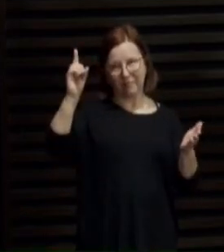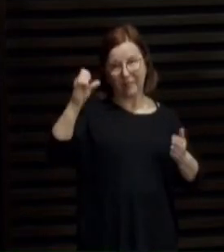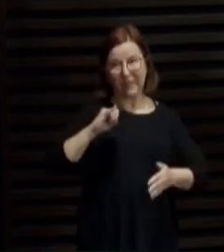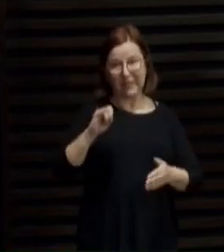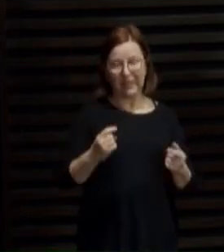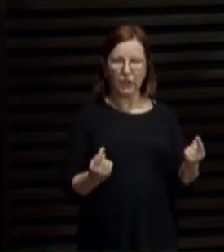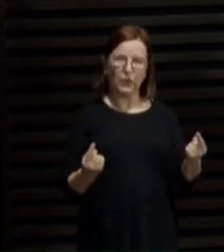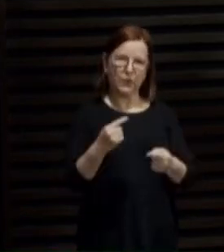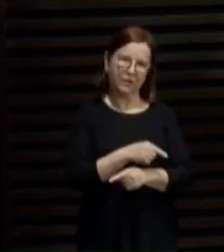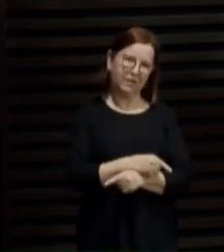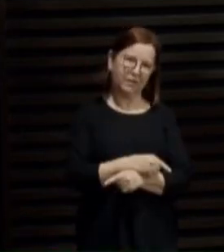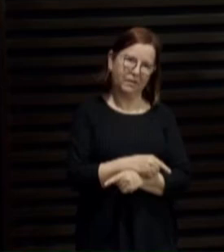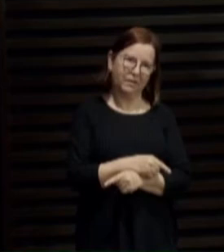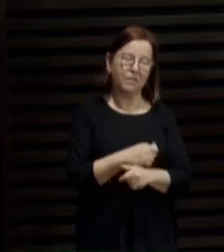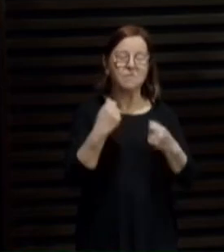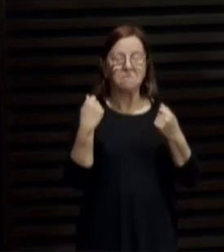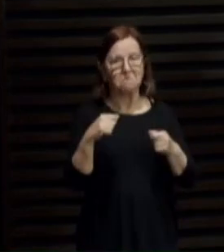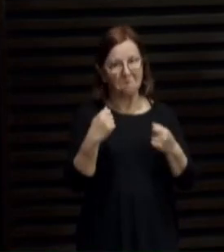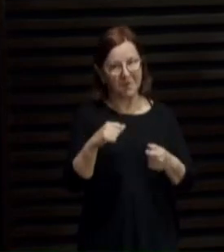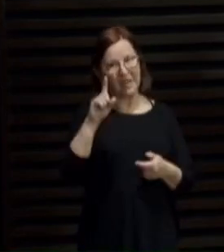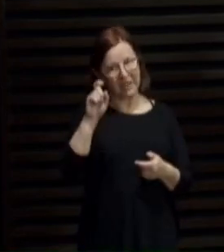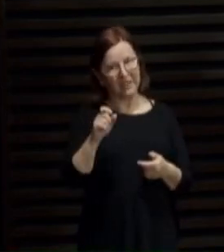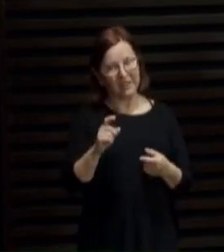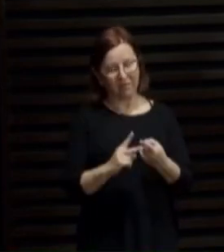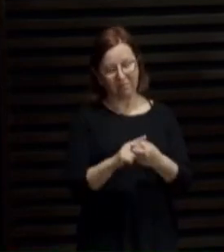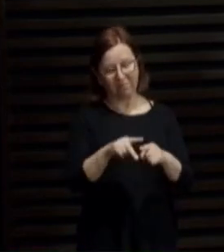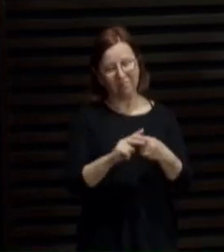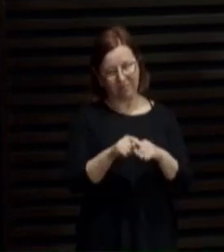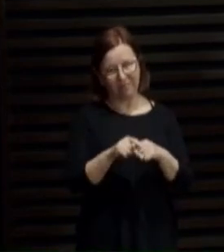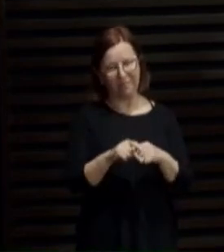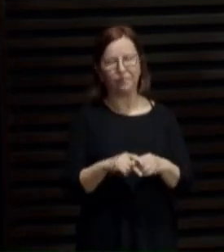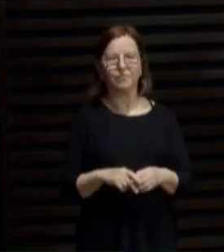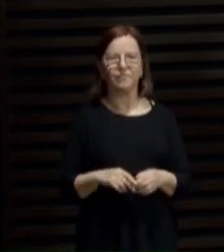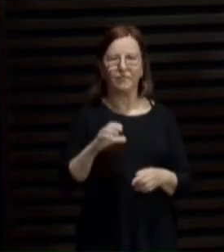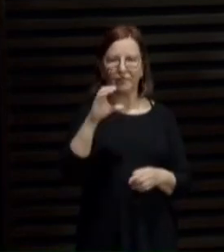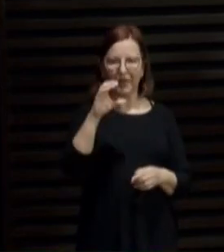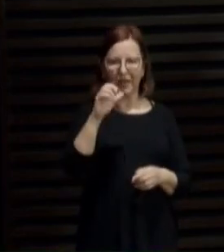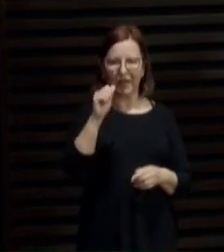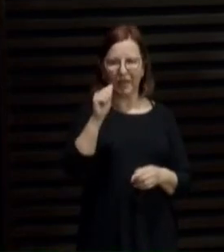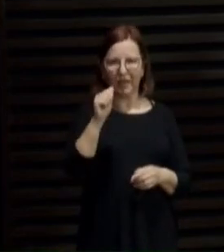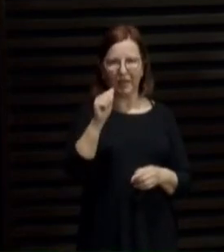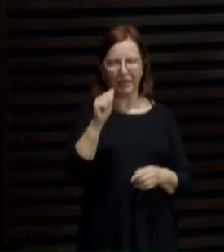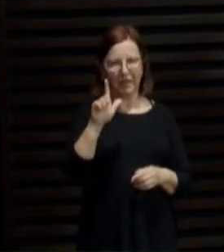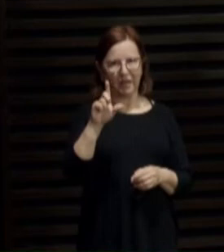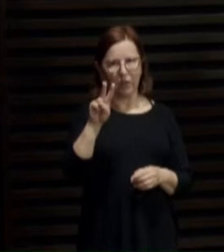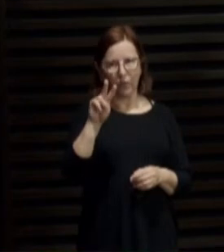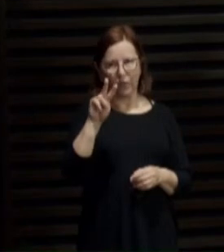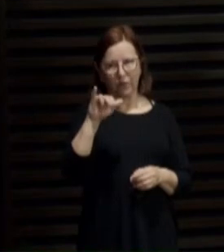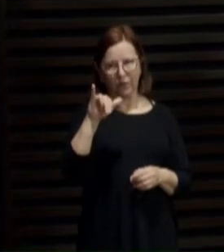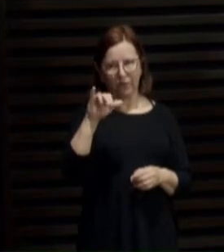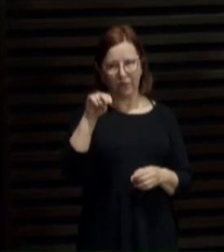preciso que ele seja corrigido. João Calvino, teólogo reformado do